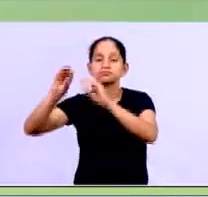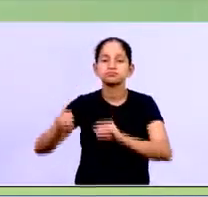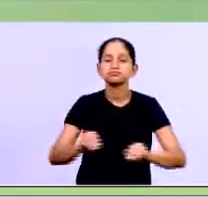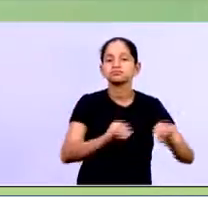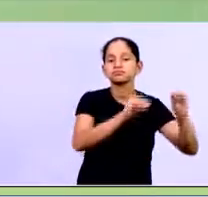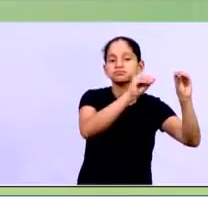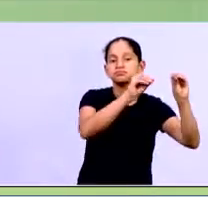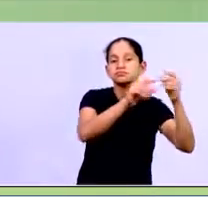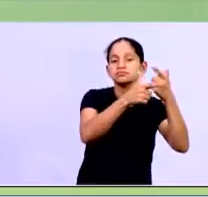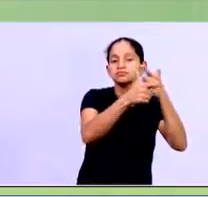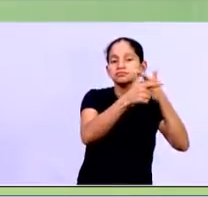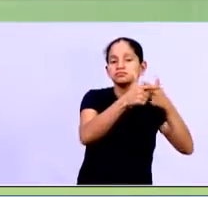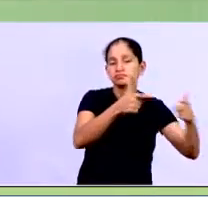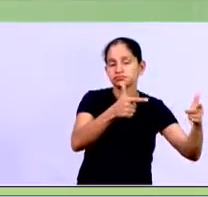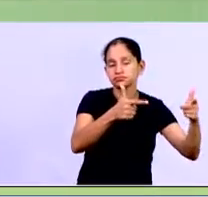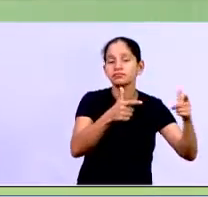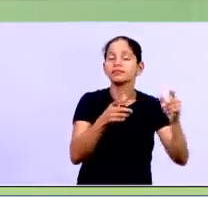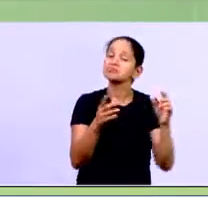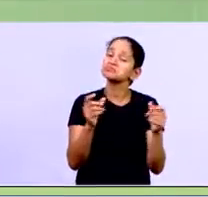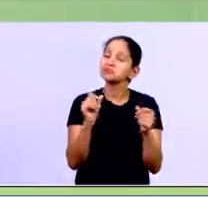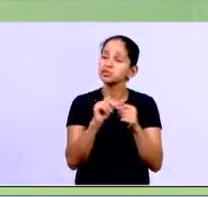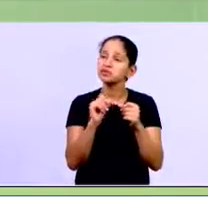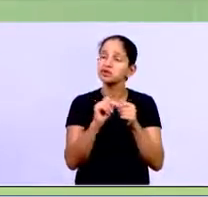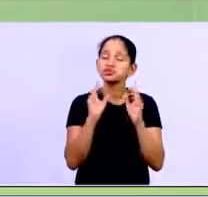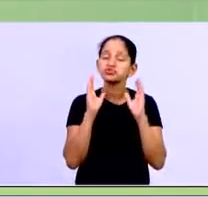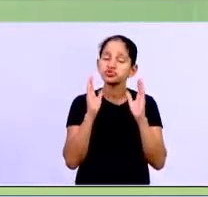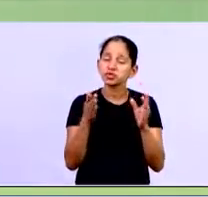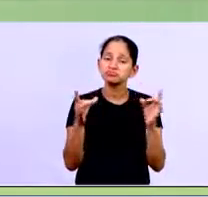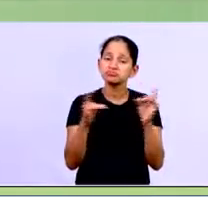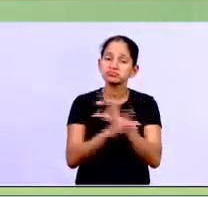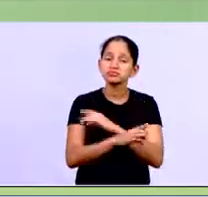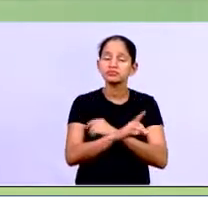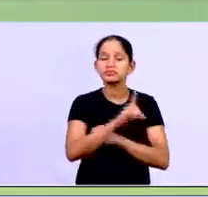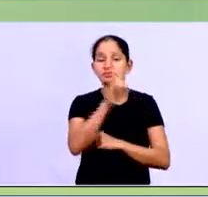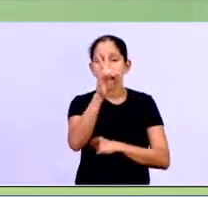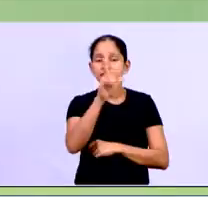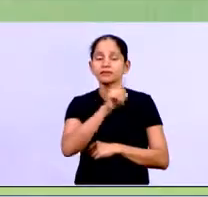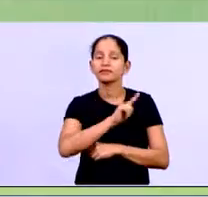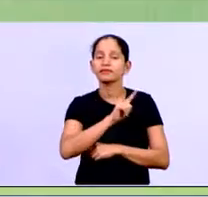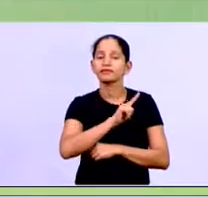lado, dividindo. Foi o que nós fizemos aqui do outro lado. O